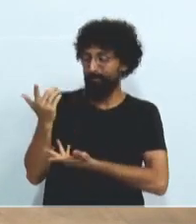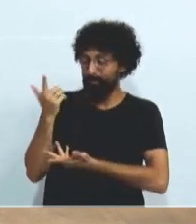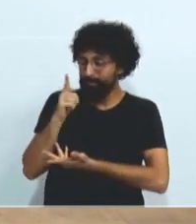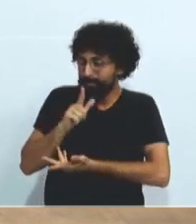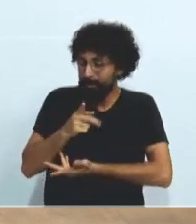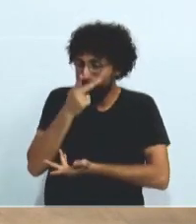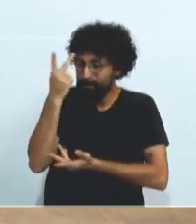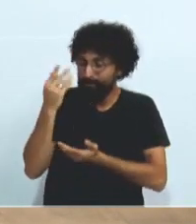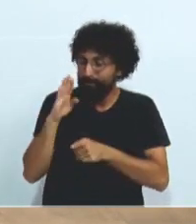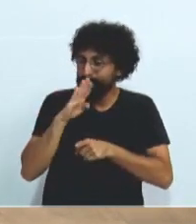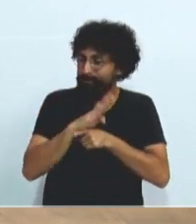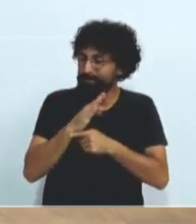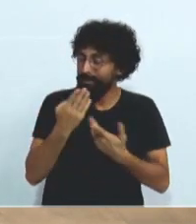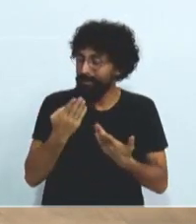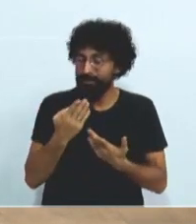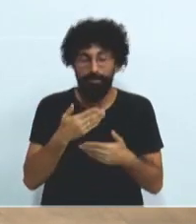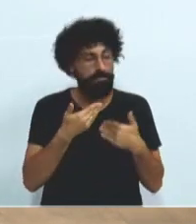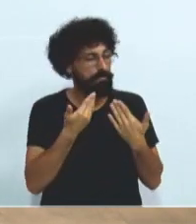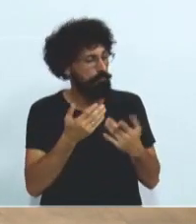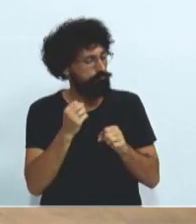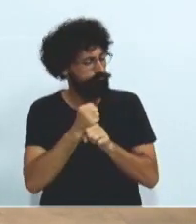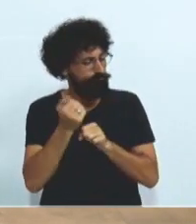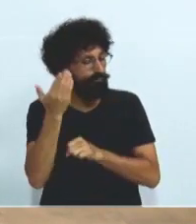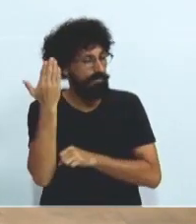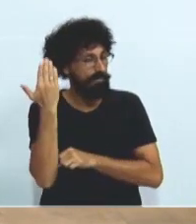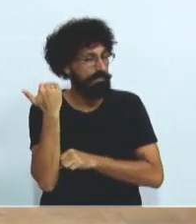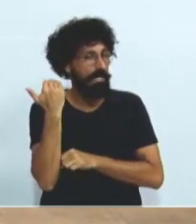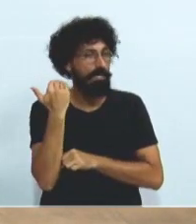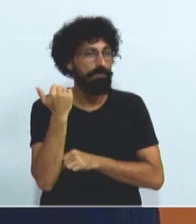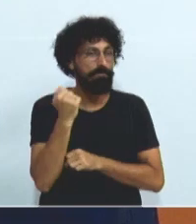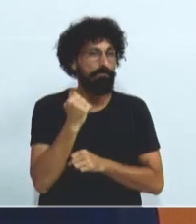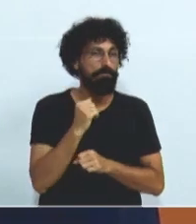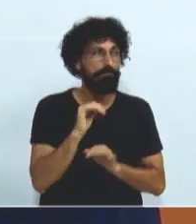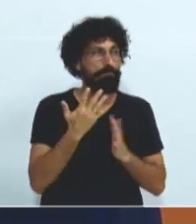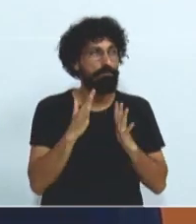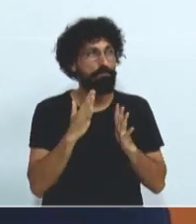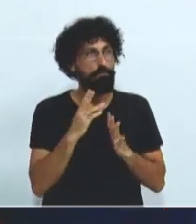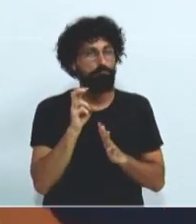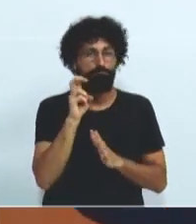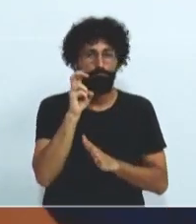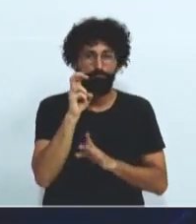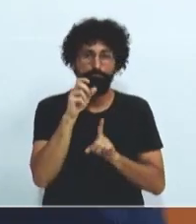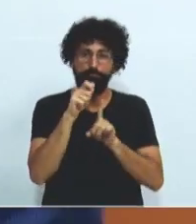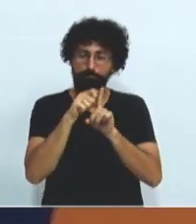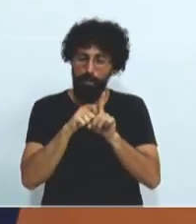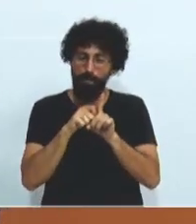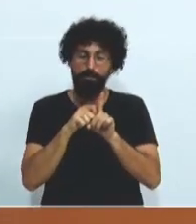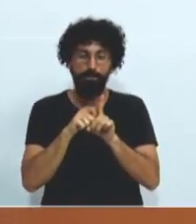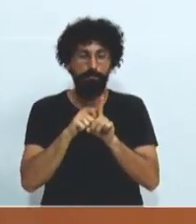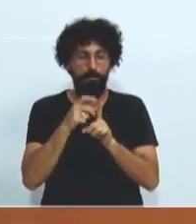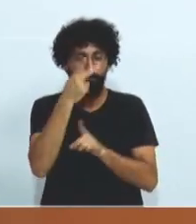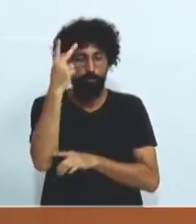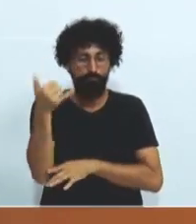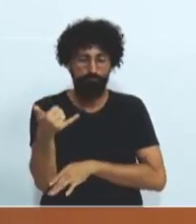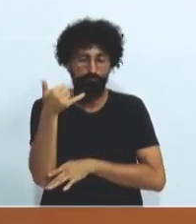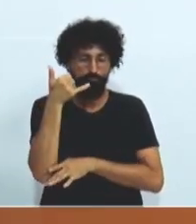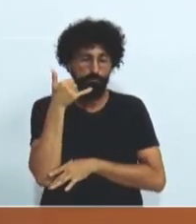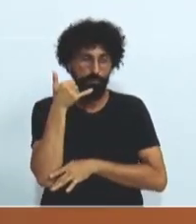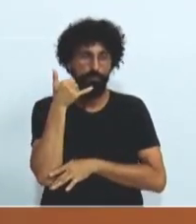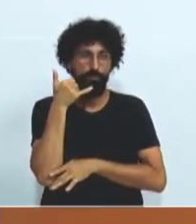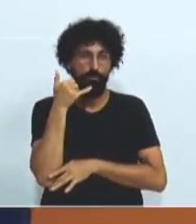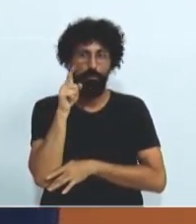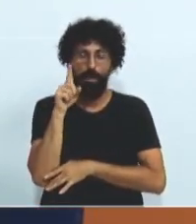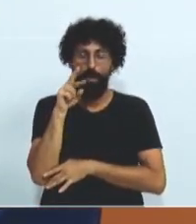a passo? O ano passado, acho que há uns 5 meses atrás, eu recebi uma ligação do